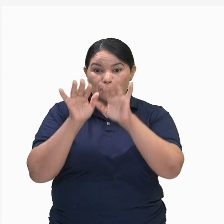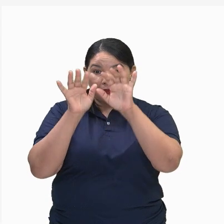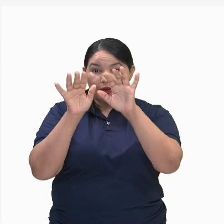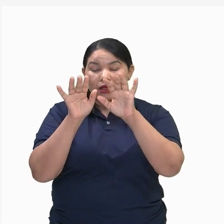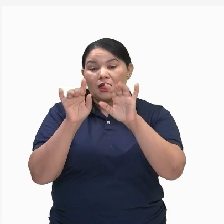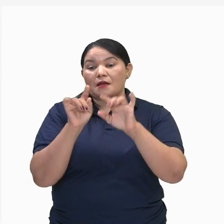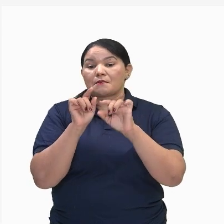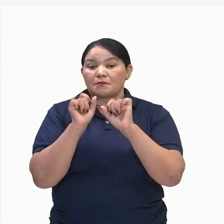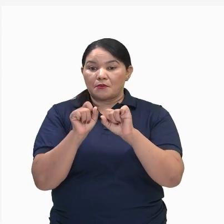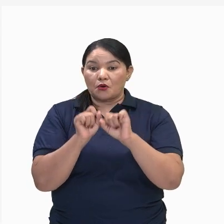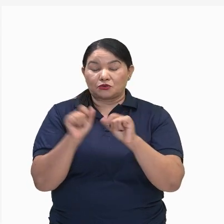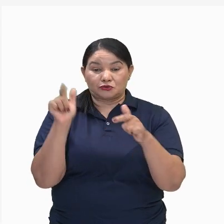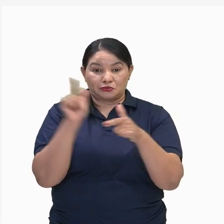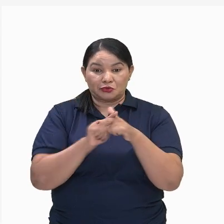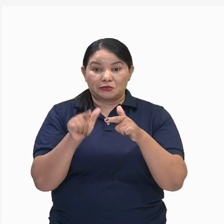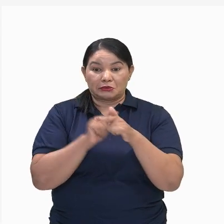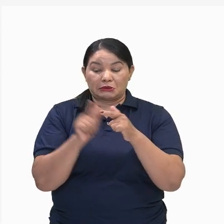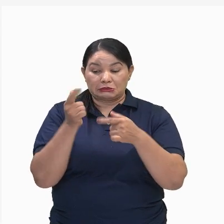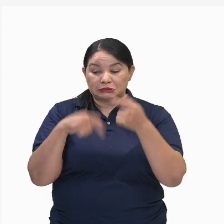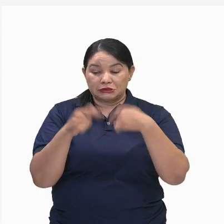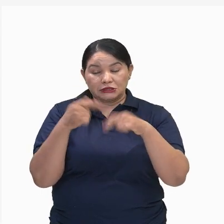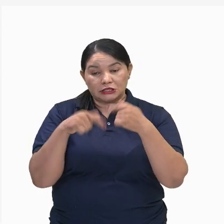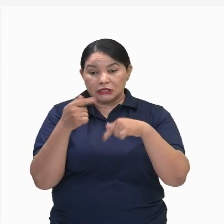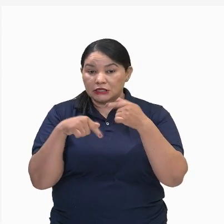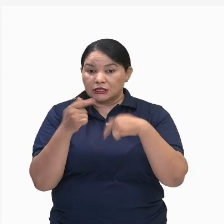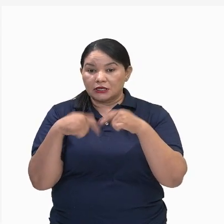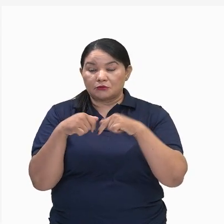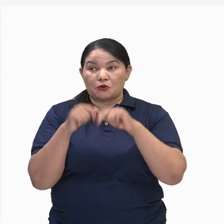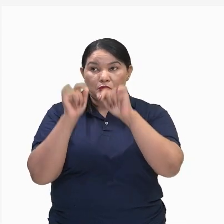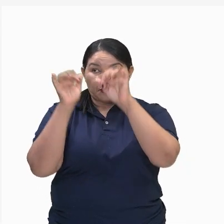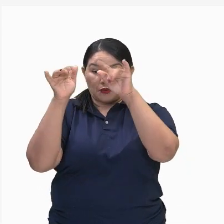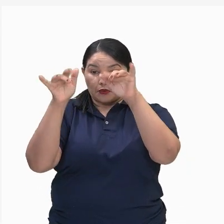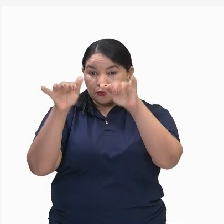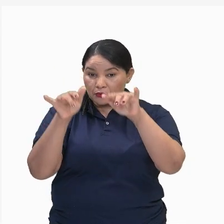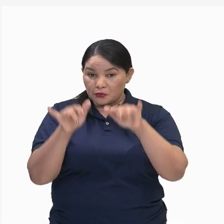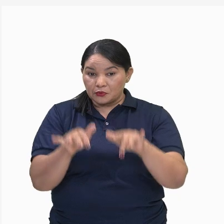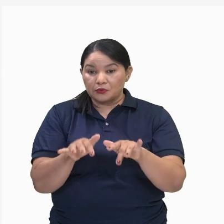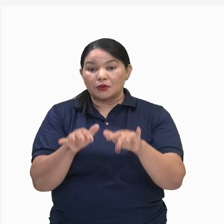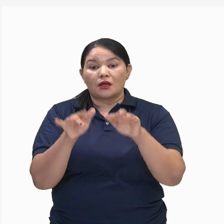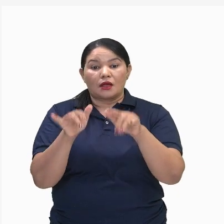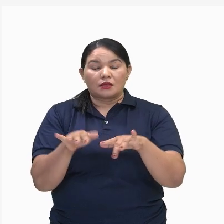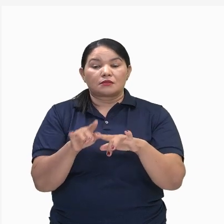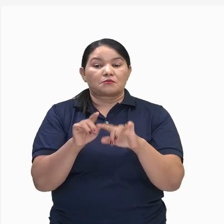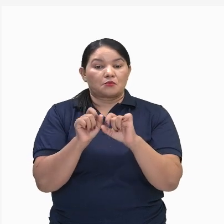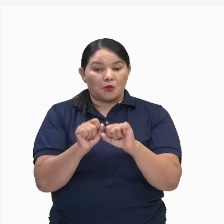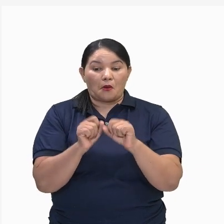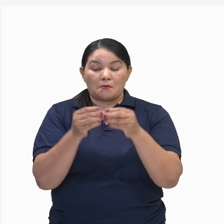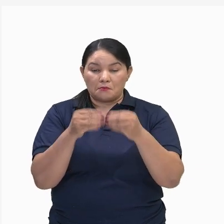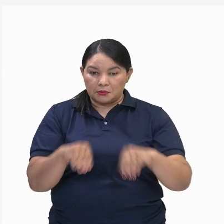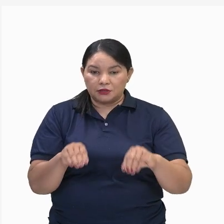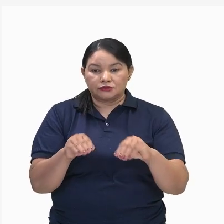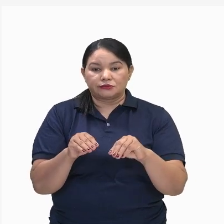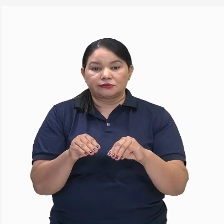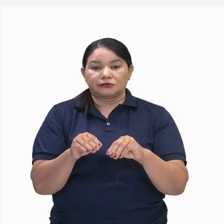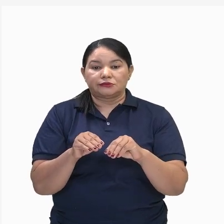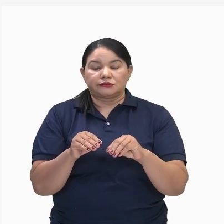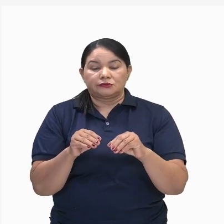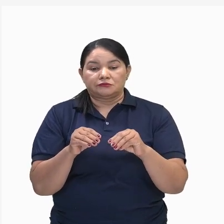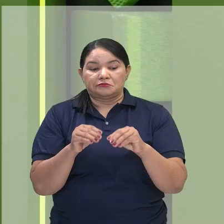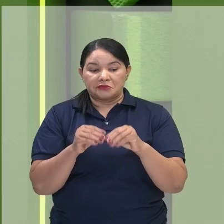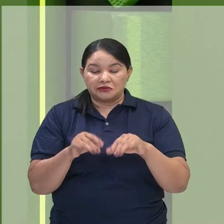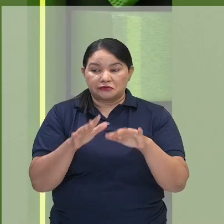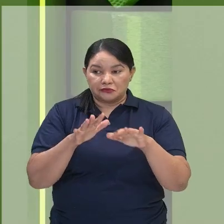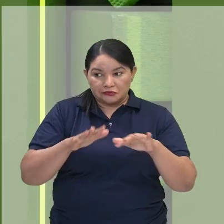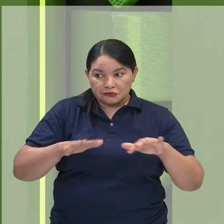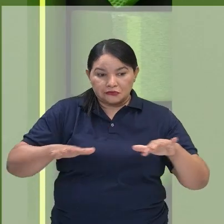reagir, ter uma reação química, gerando então a chuva ácida, que vai trazer prejuízos, né, para os